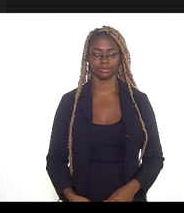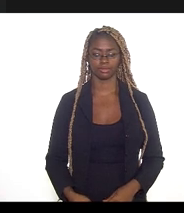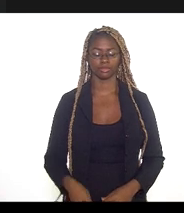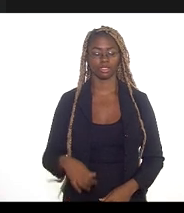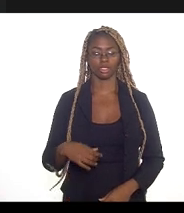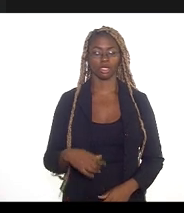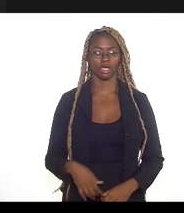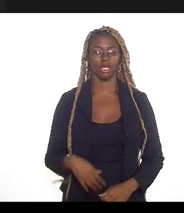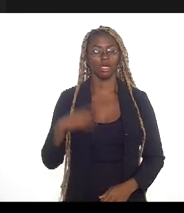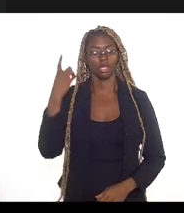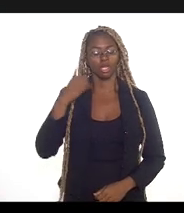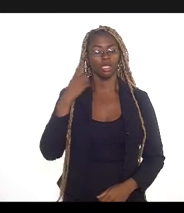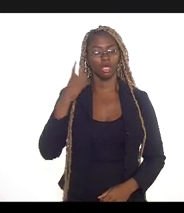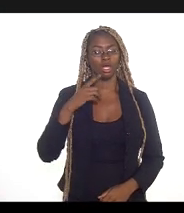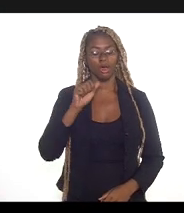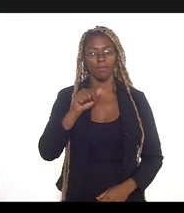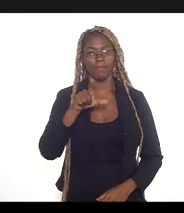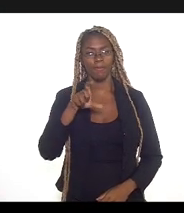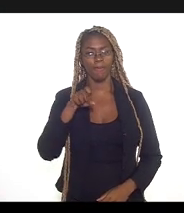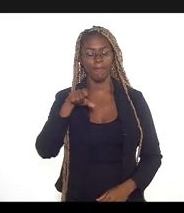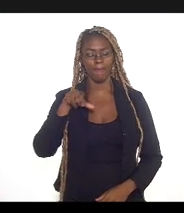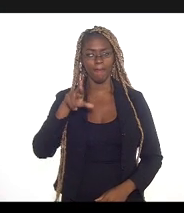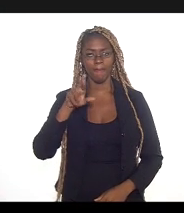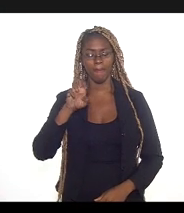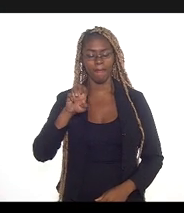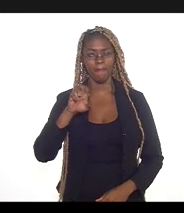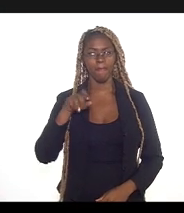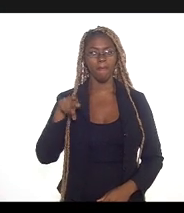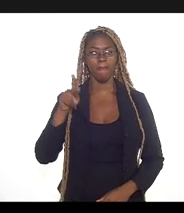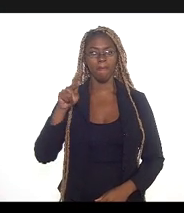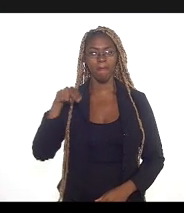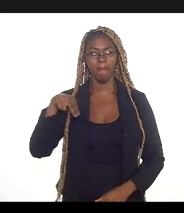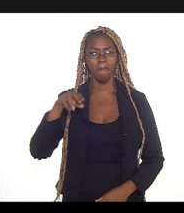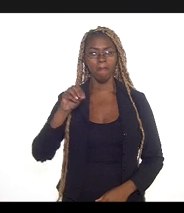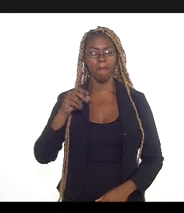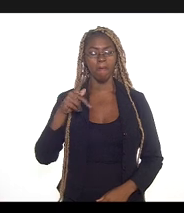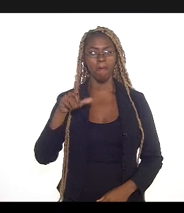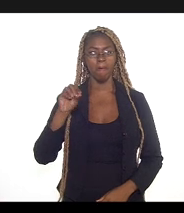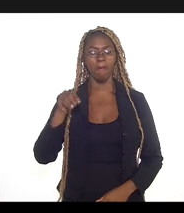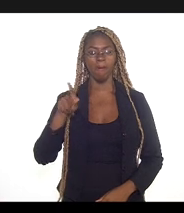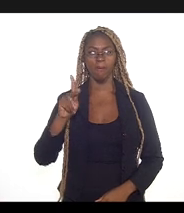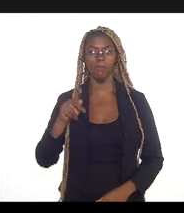Deputado Alexandre Kinoplock. Voto não, presidente.